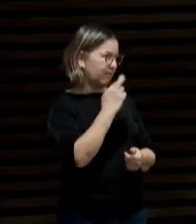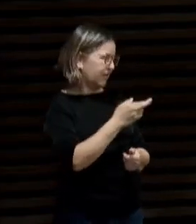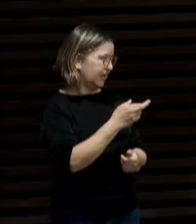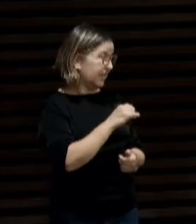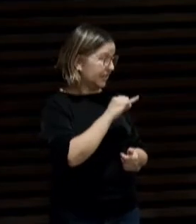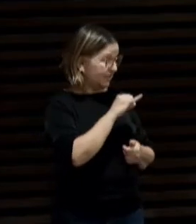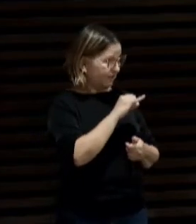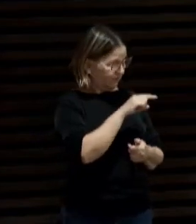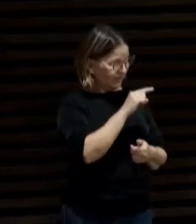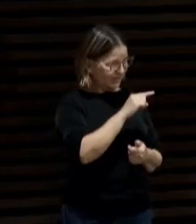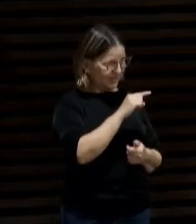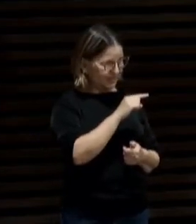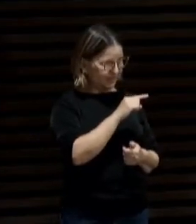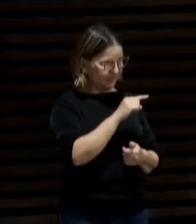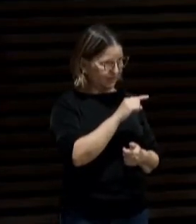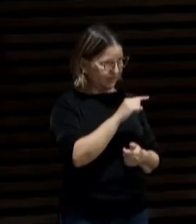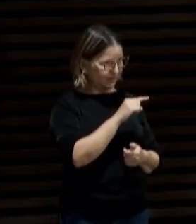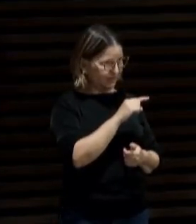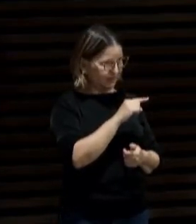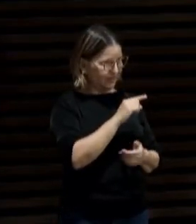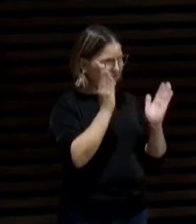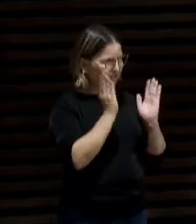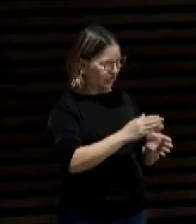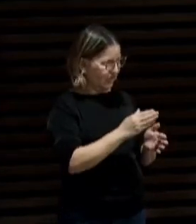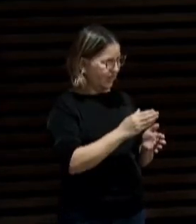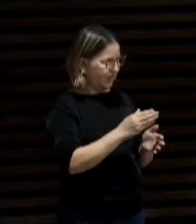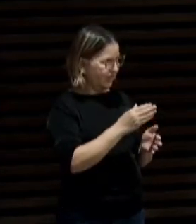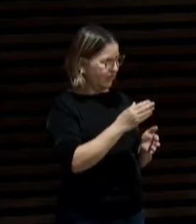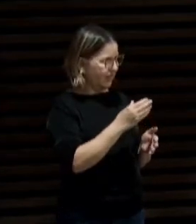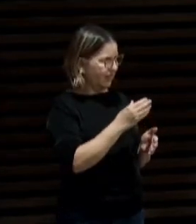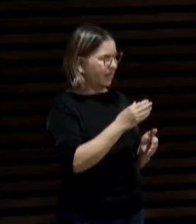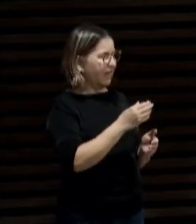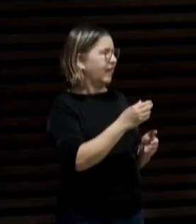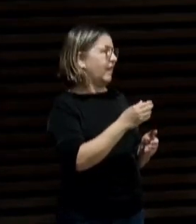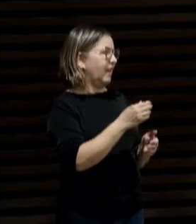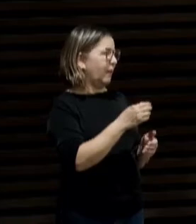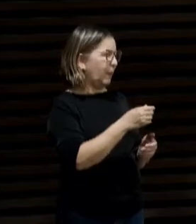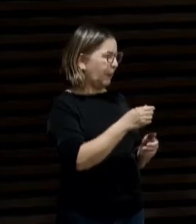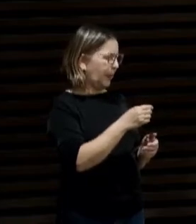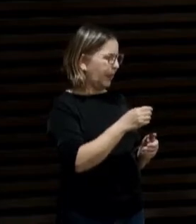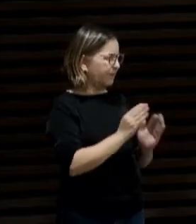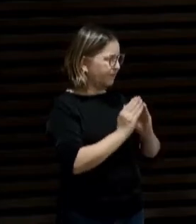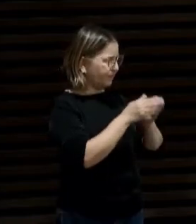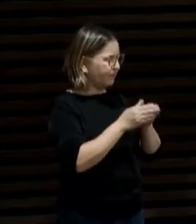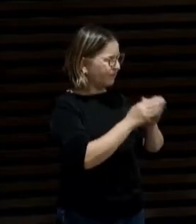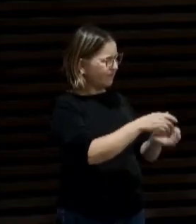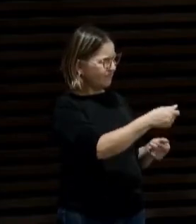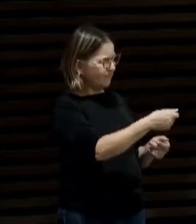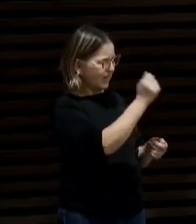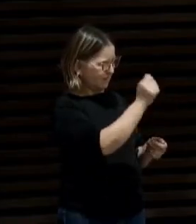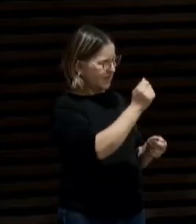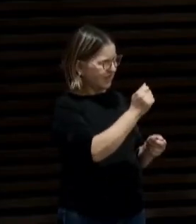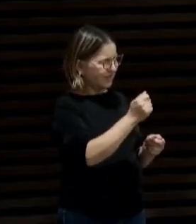você já foi velejar, já foi pescar no mar? Ele falou, já fui. Aí eu até anotei, eu transcrevi para ler para vocês. Ele